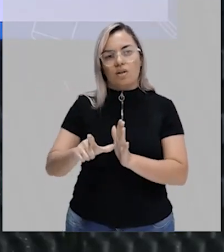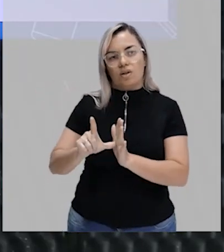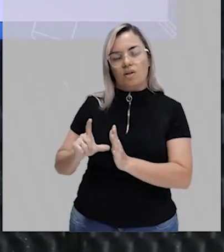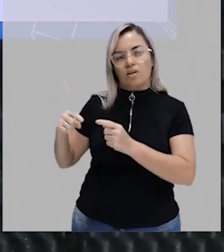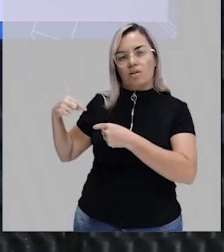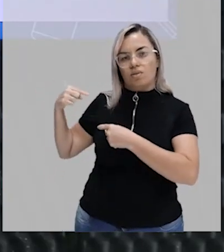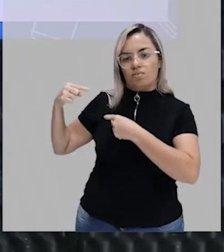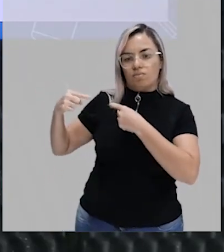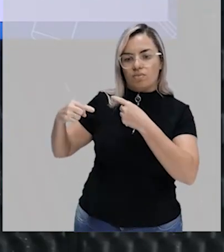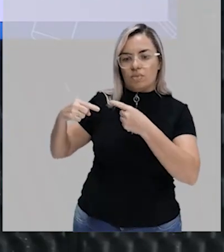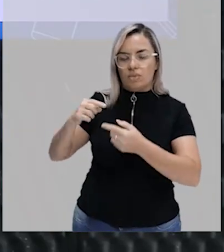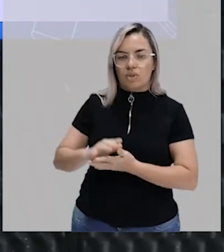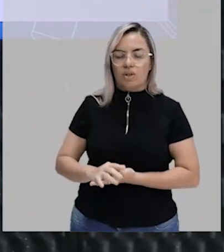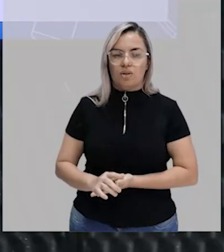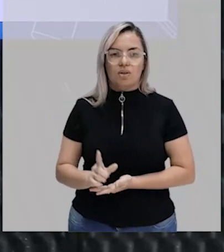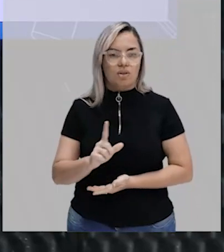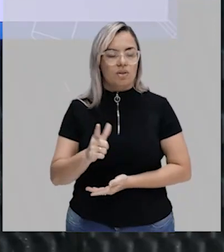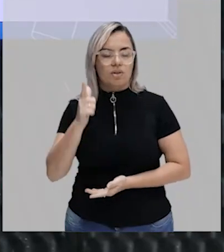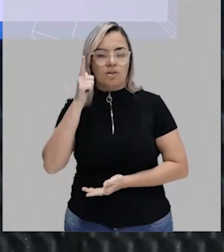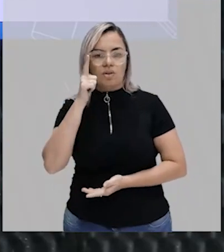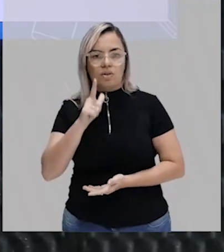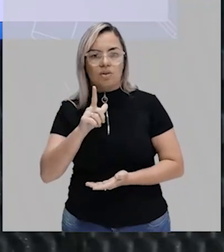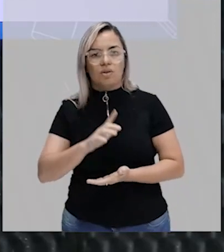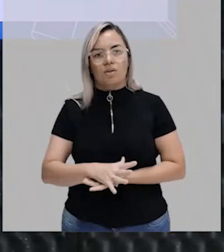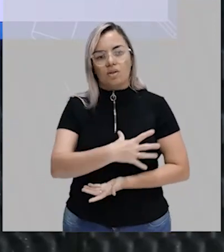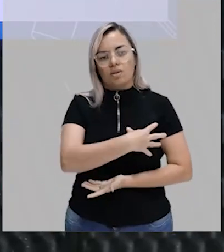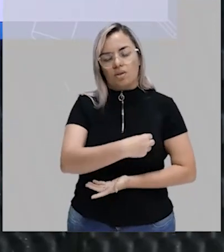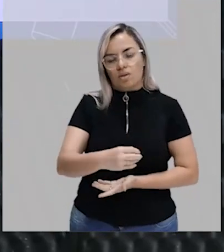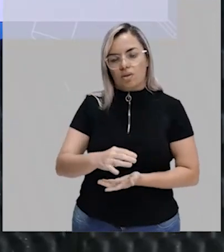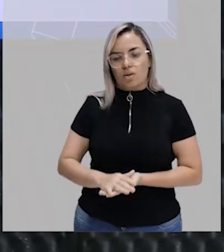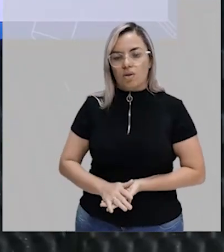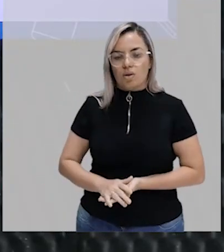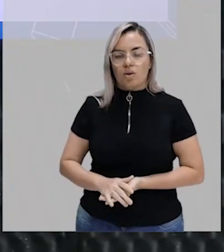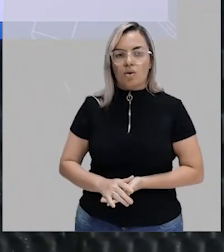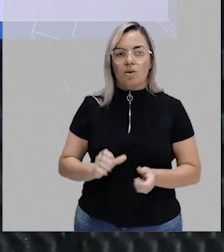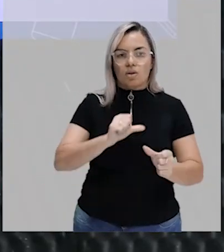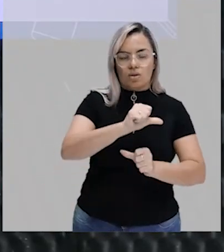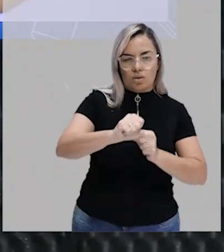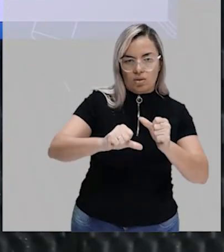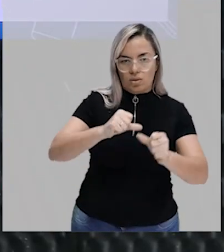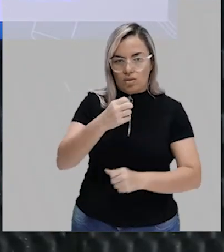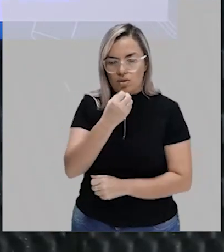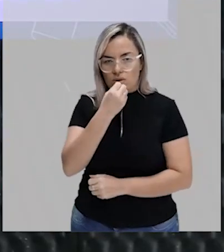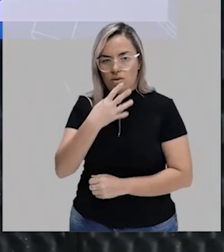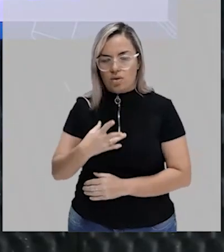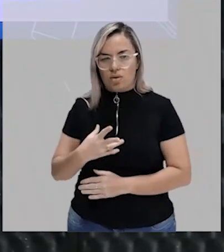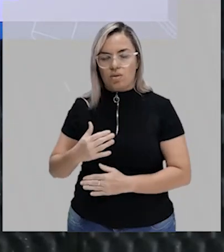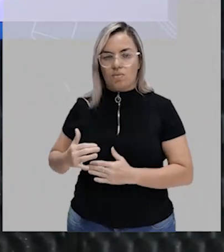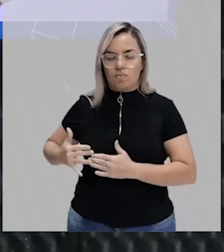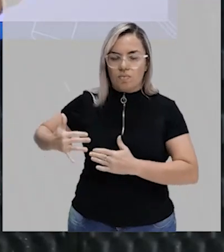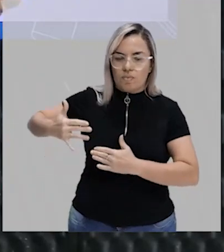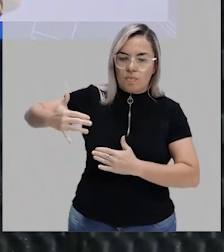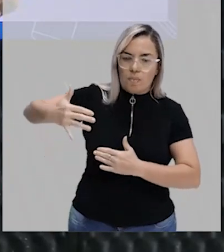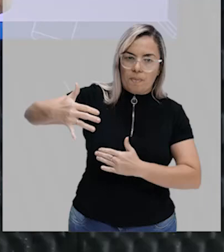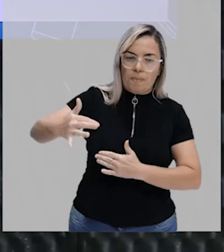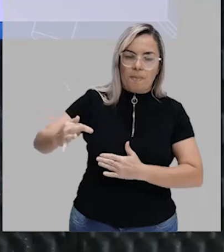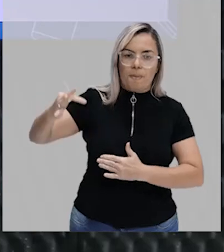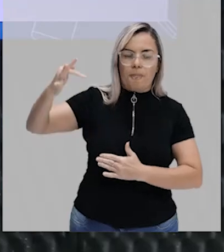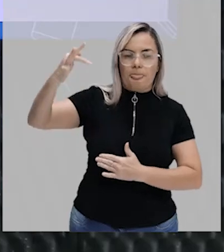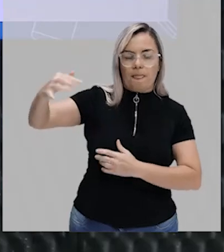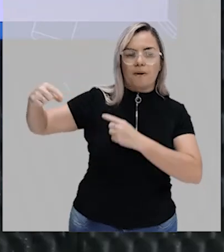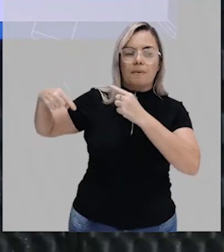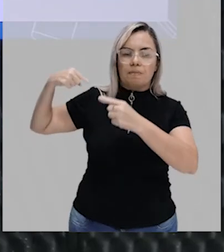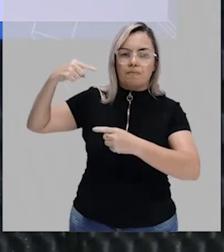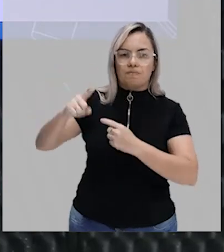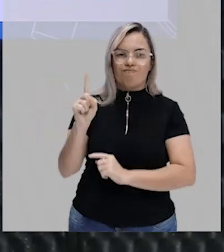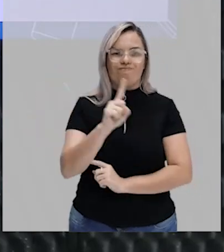próximas gerações. Então, é isso que eu acabei de ler. Quando a mutação é boa, ela permanece para as gerações futuras. Quando ela